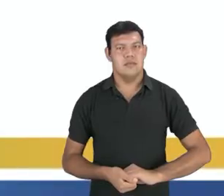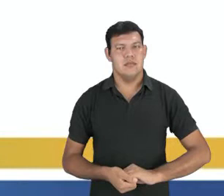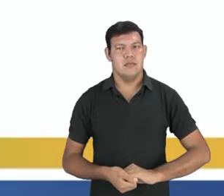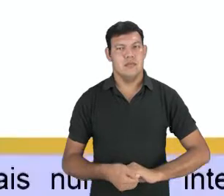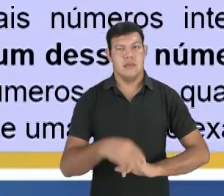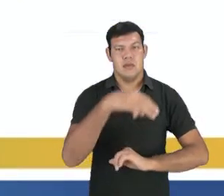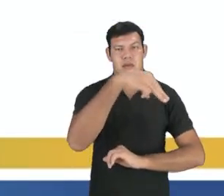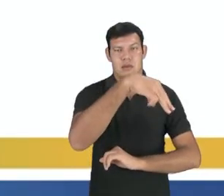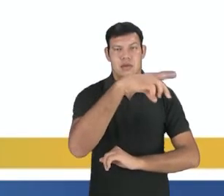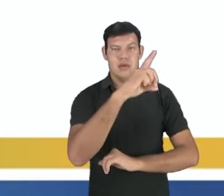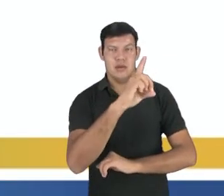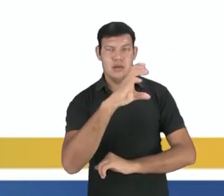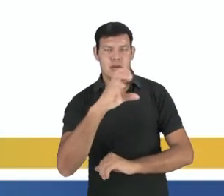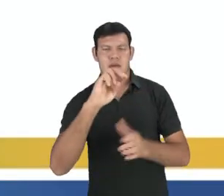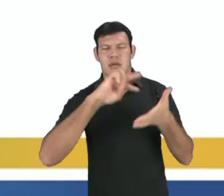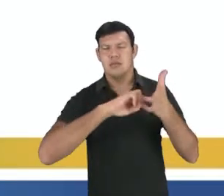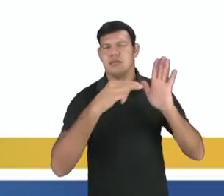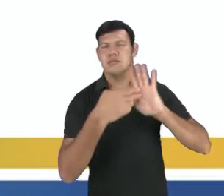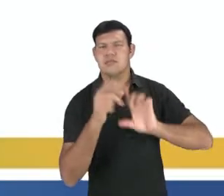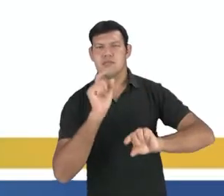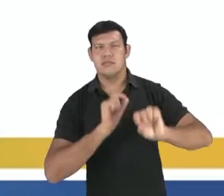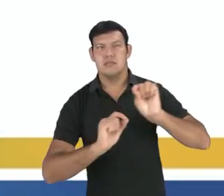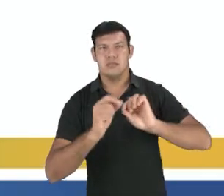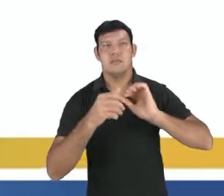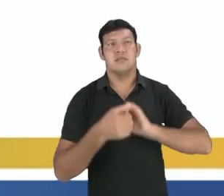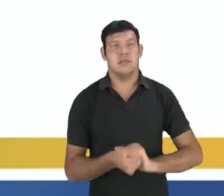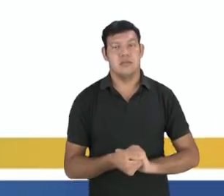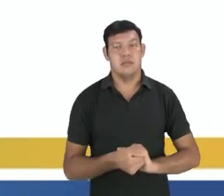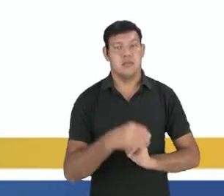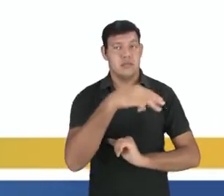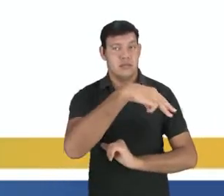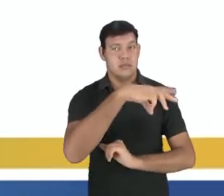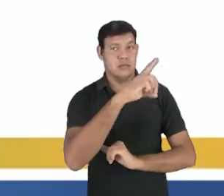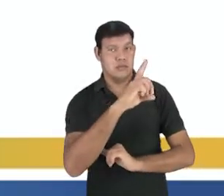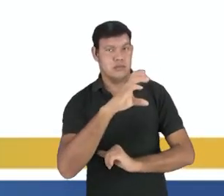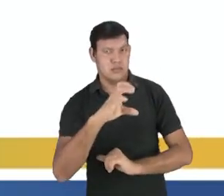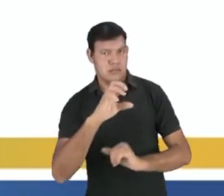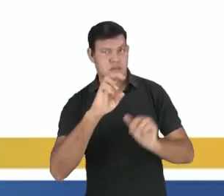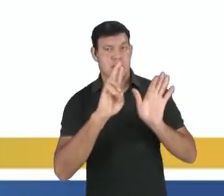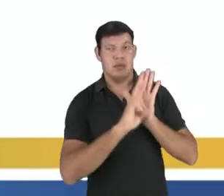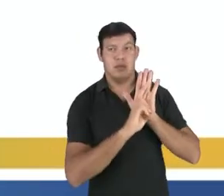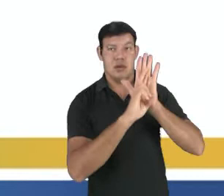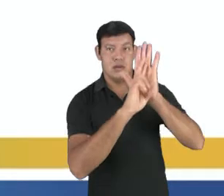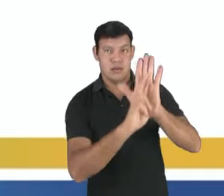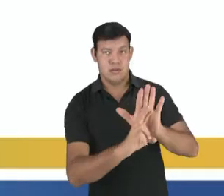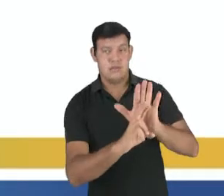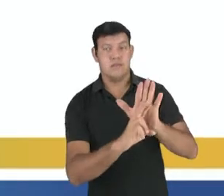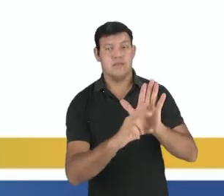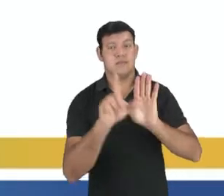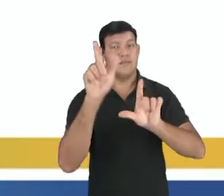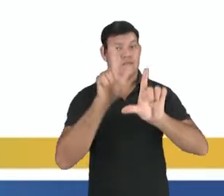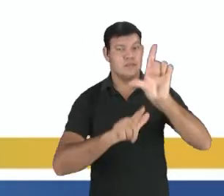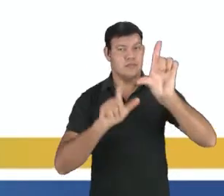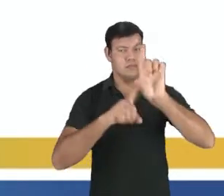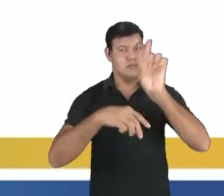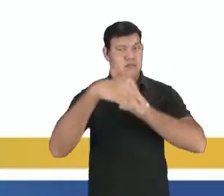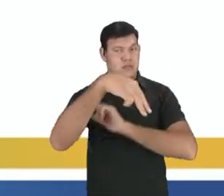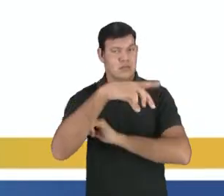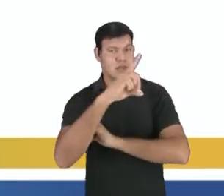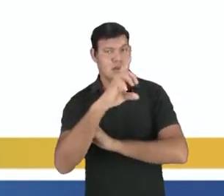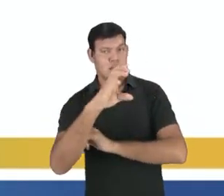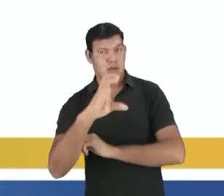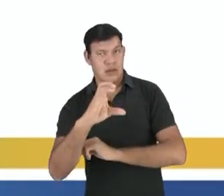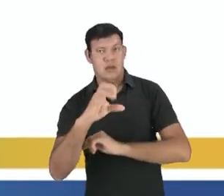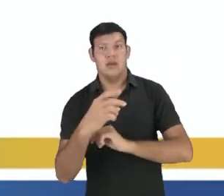Então, máximo divisor comum, MDC. Máximo divisor comum, representado por MDC, de 2 ou mais